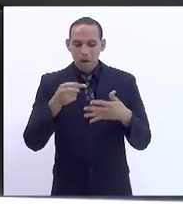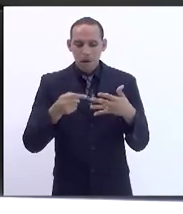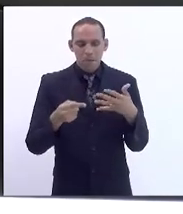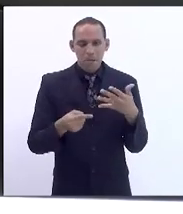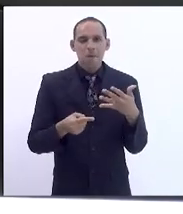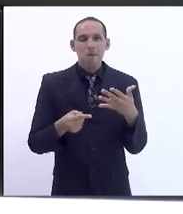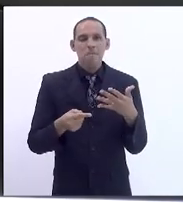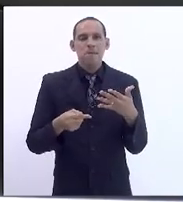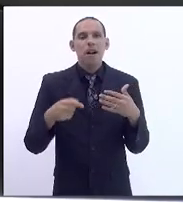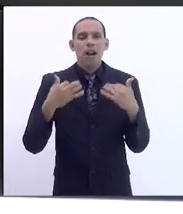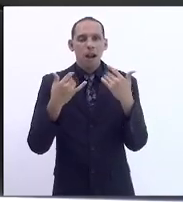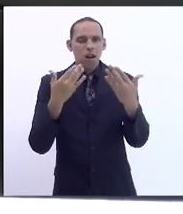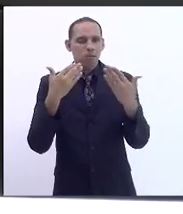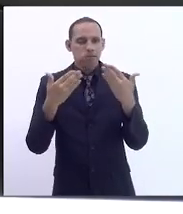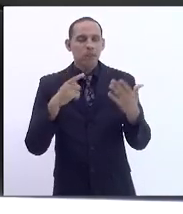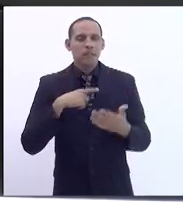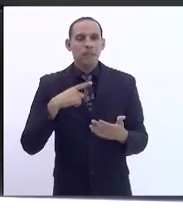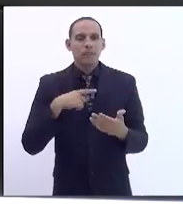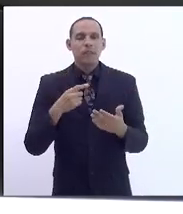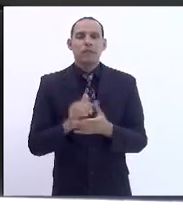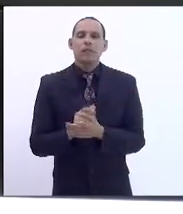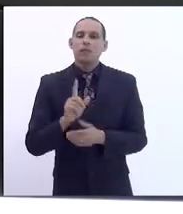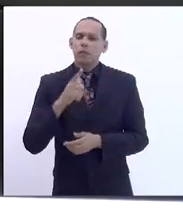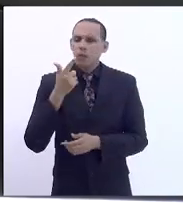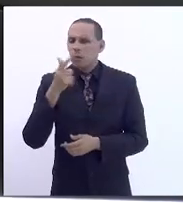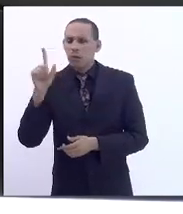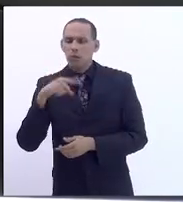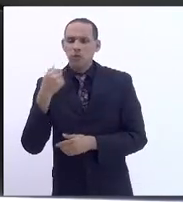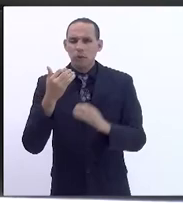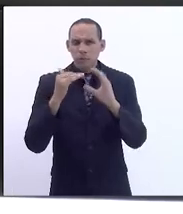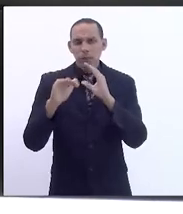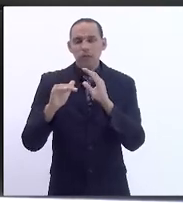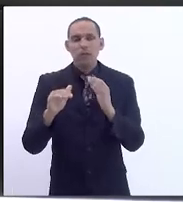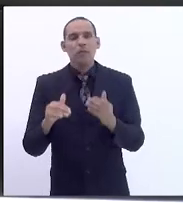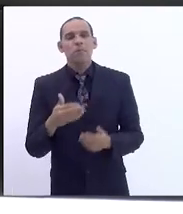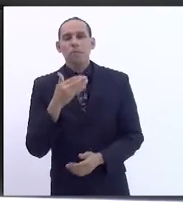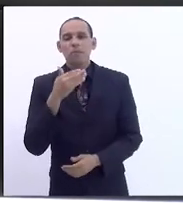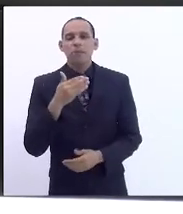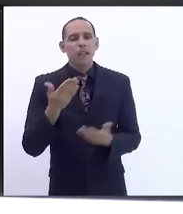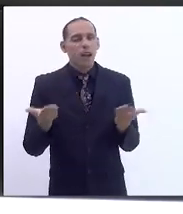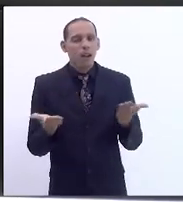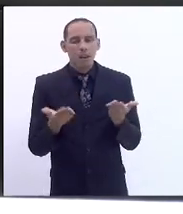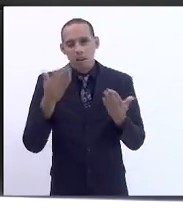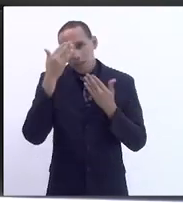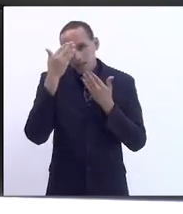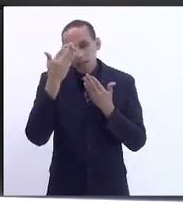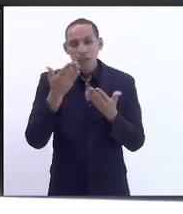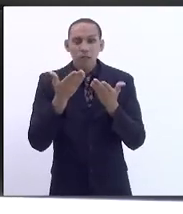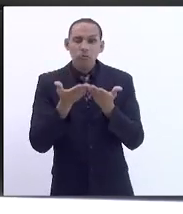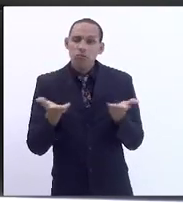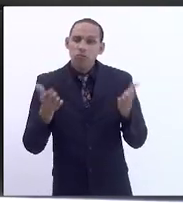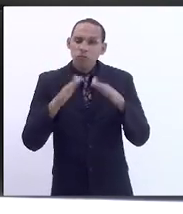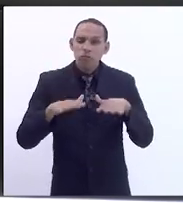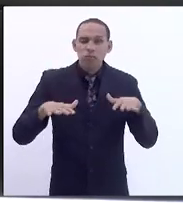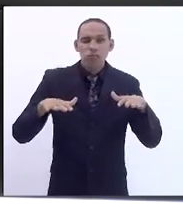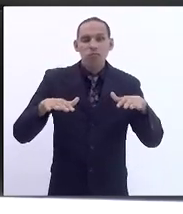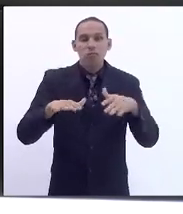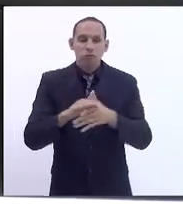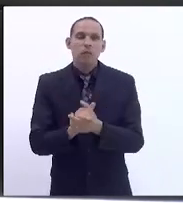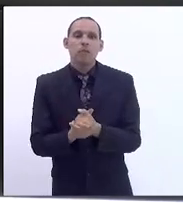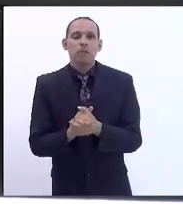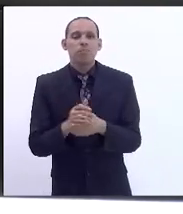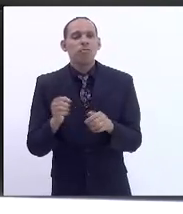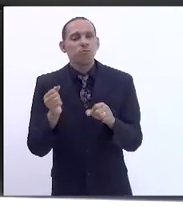dessa audiência nessa tarde as demais a gente vai encaminhar então peço já muito obrigada a todos todas e todos que